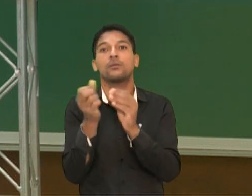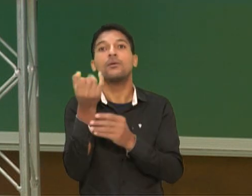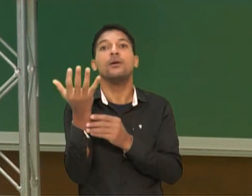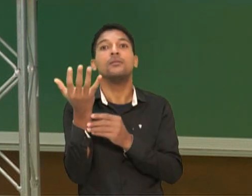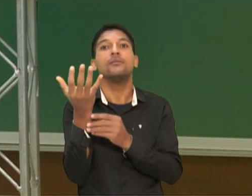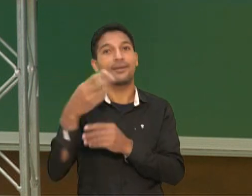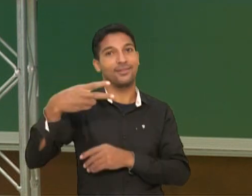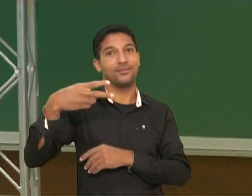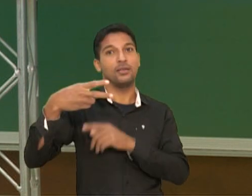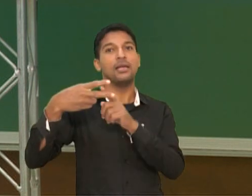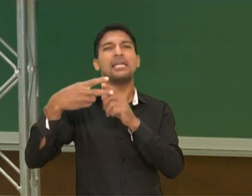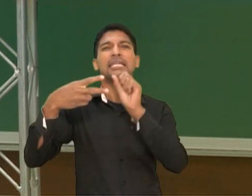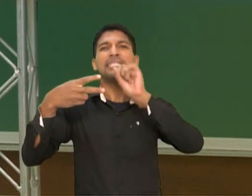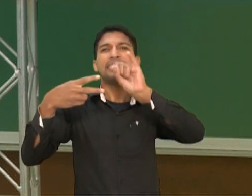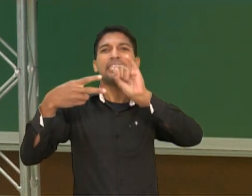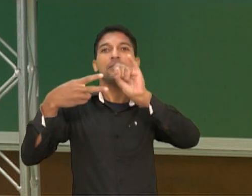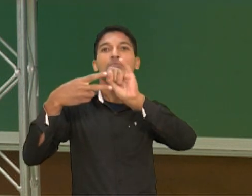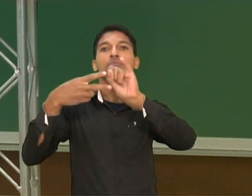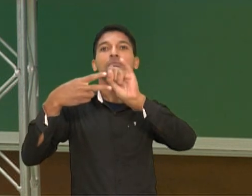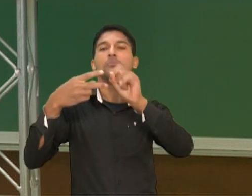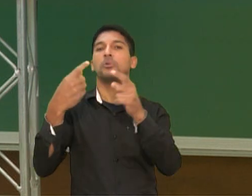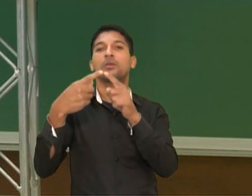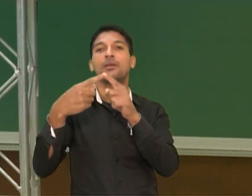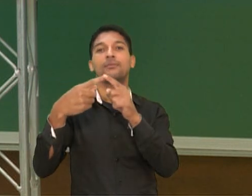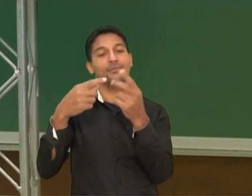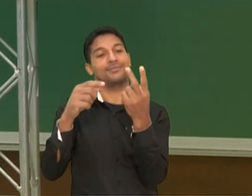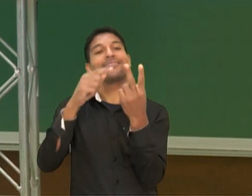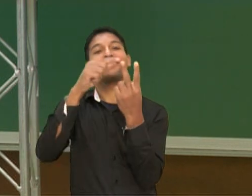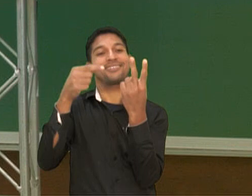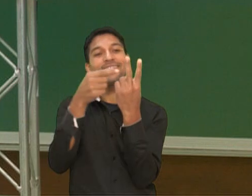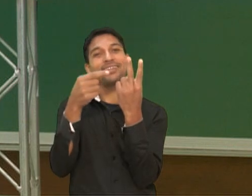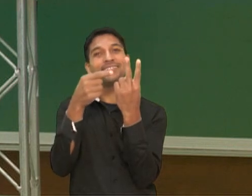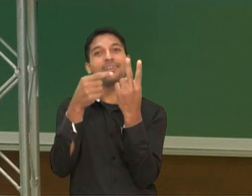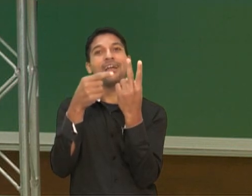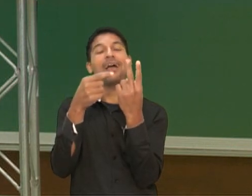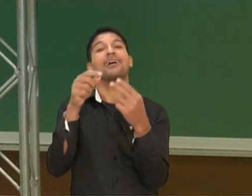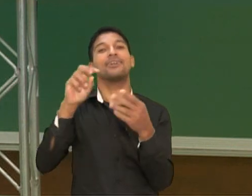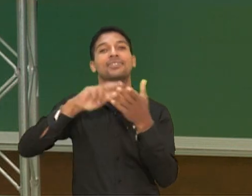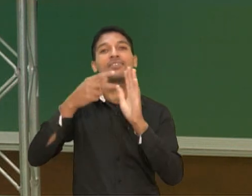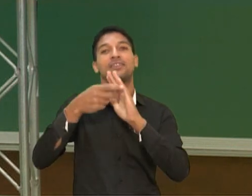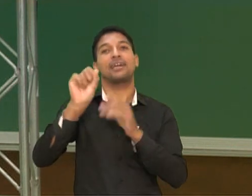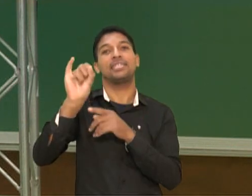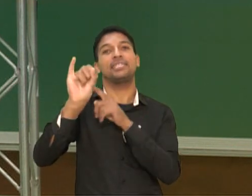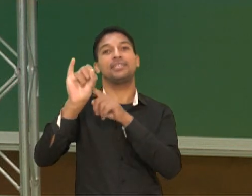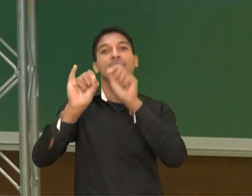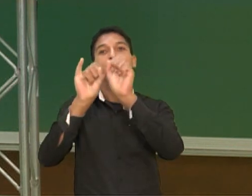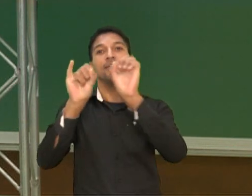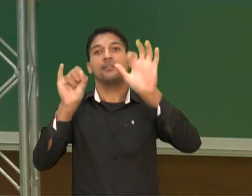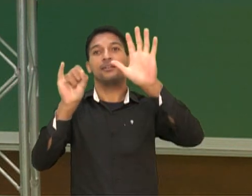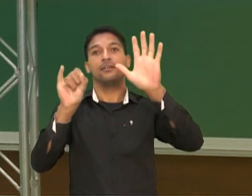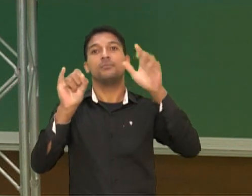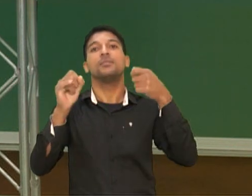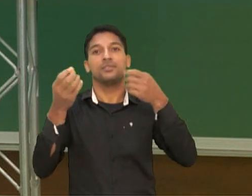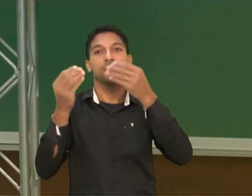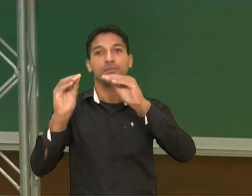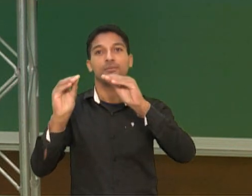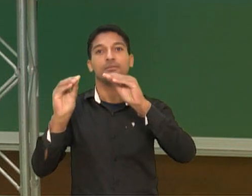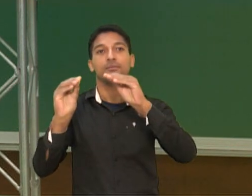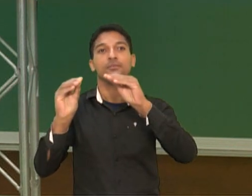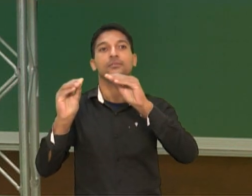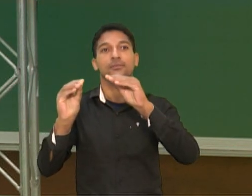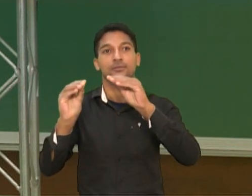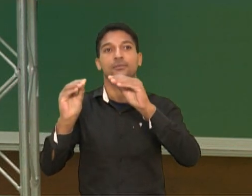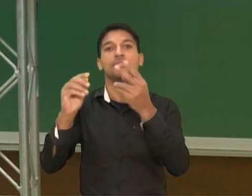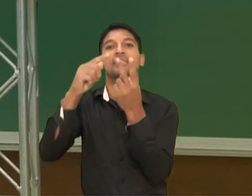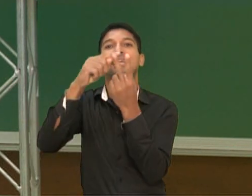i? Porque é raiz quadrada negativa, tá? O i, unidade imaginária, vai te dizer que essa raiz era negativa.